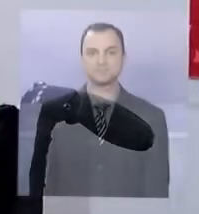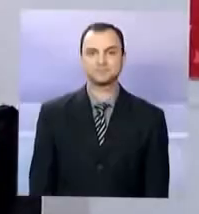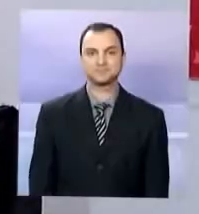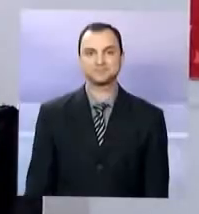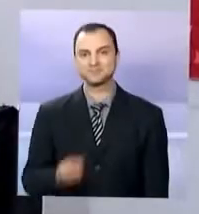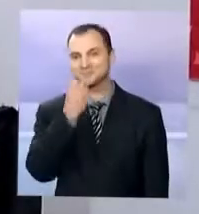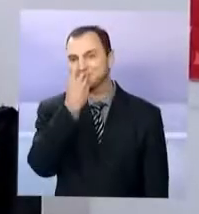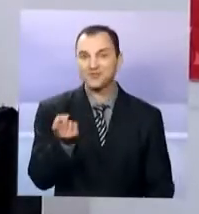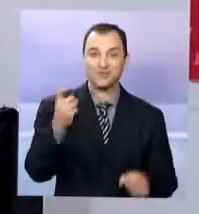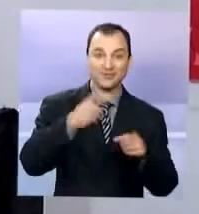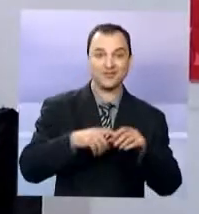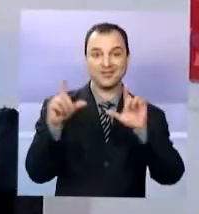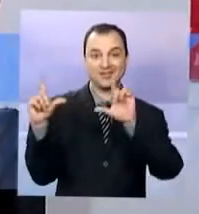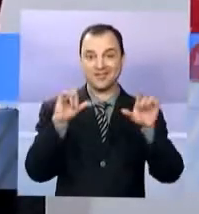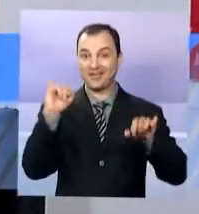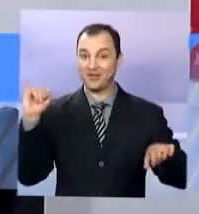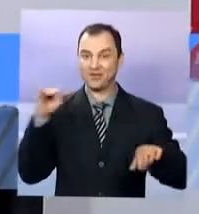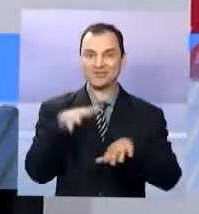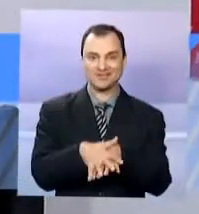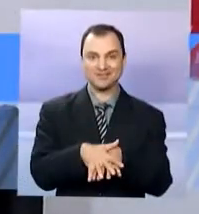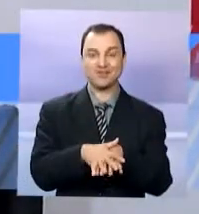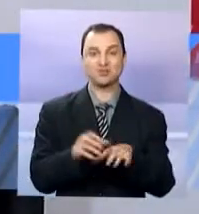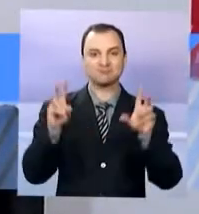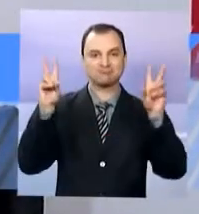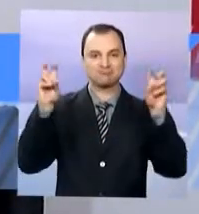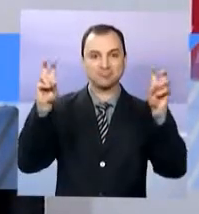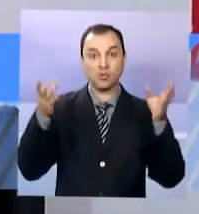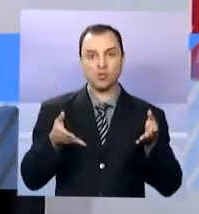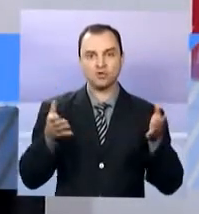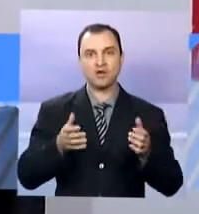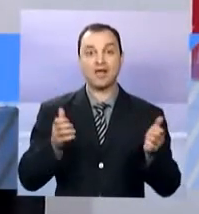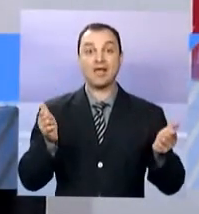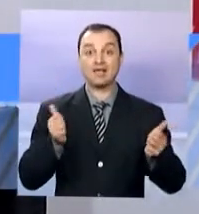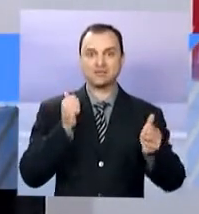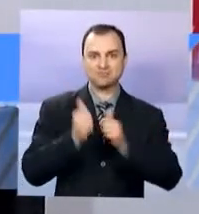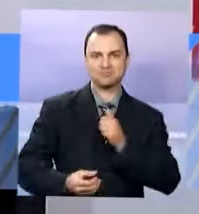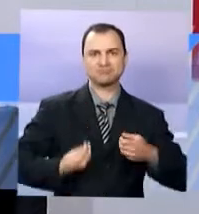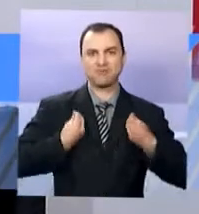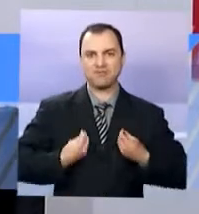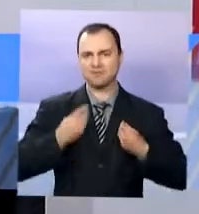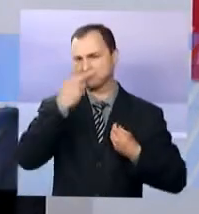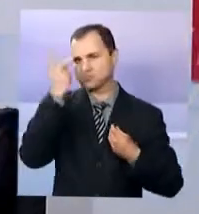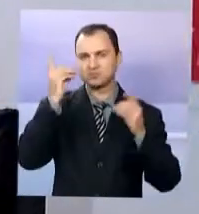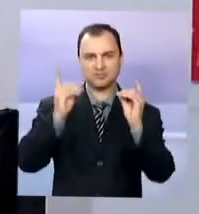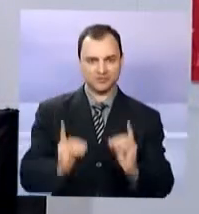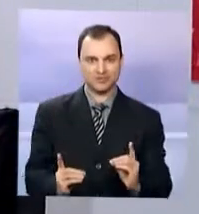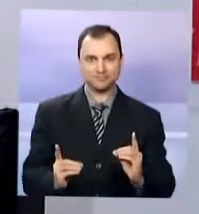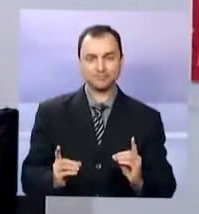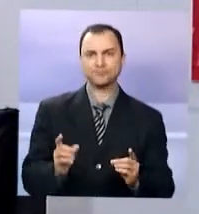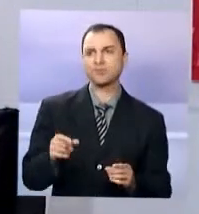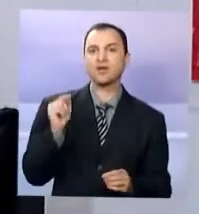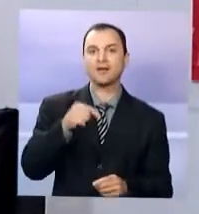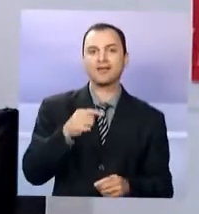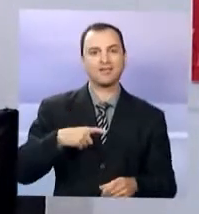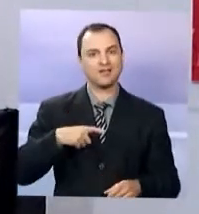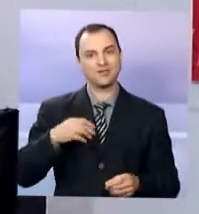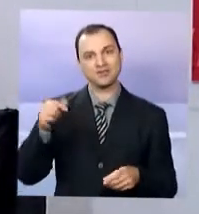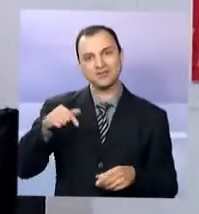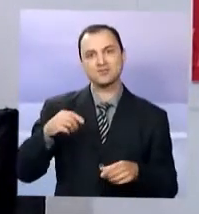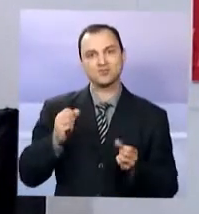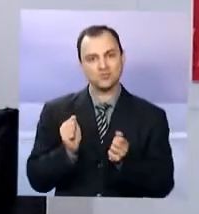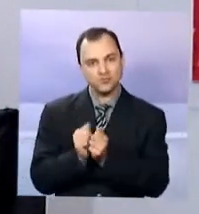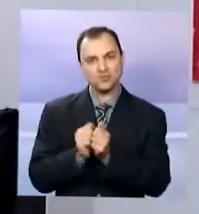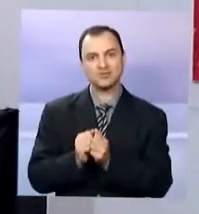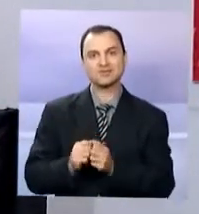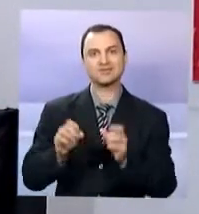eu vou de volta com programa inclusive e o tema de hoje é o esporte na vida das pessoas com deficiência aqui conosco no